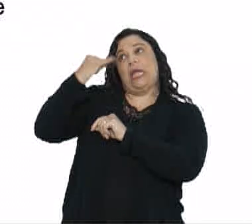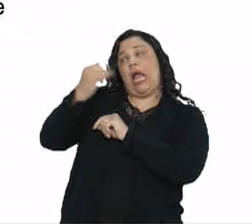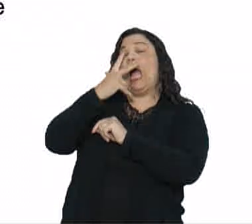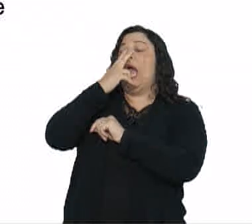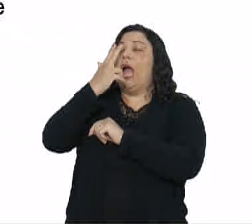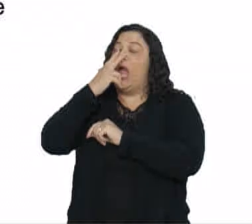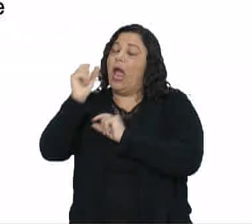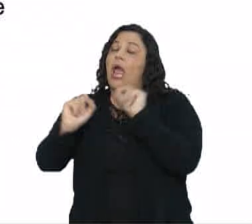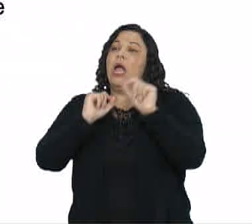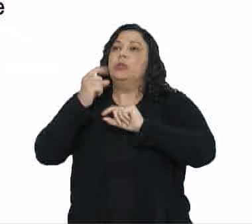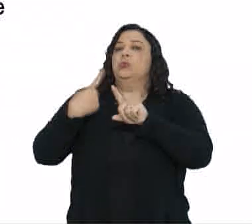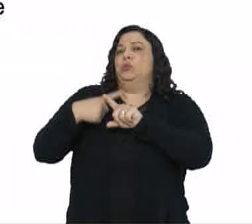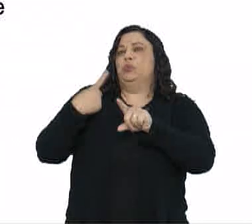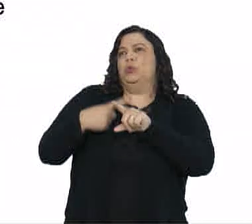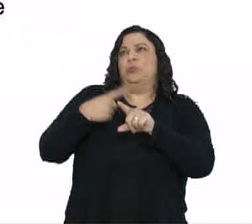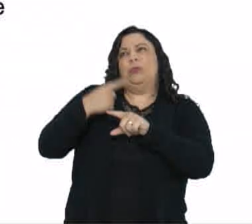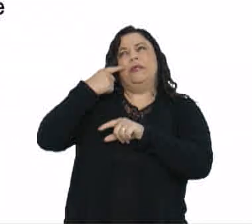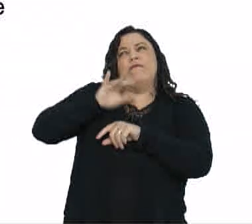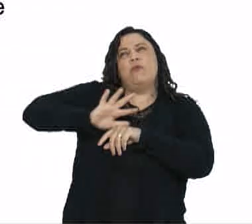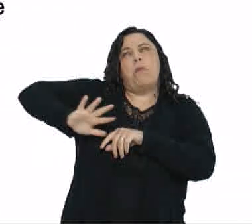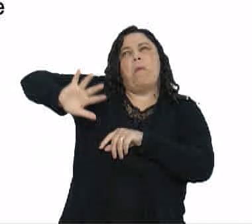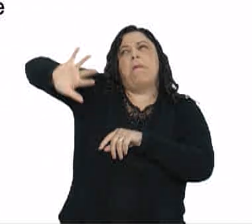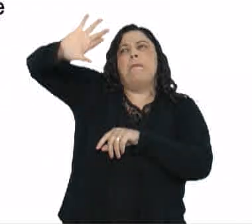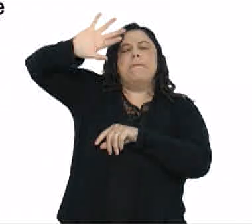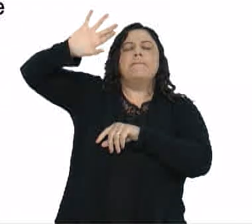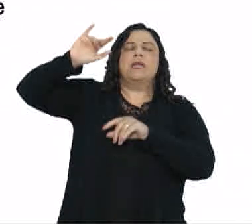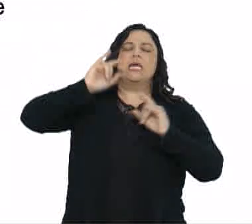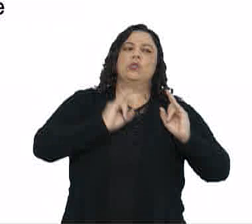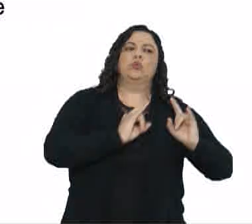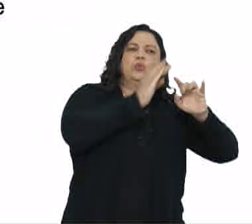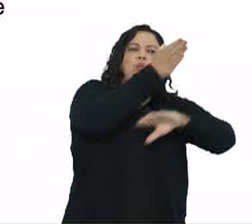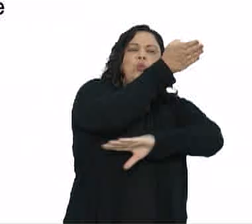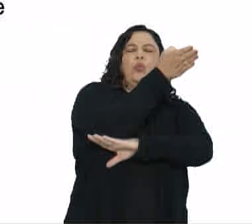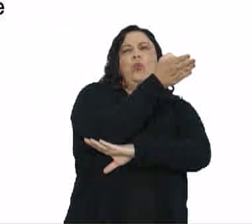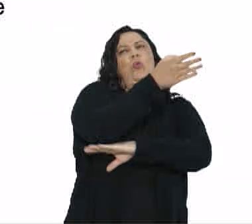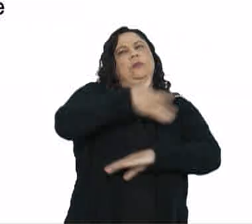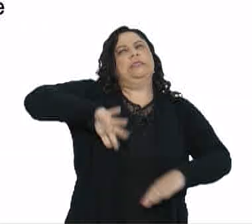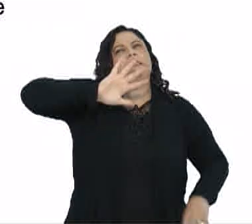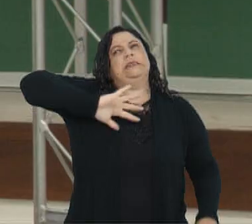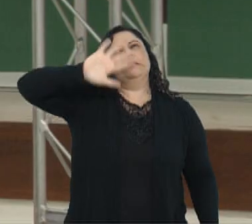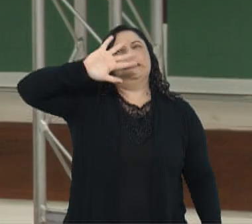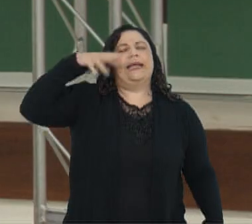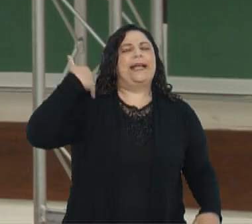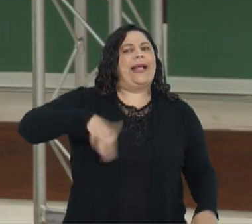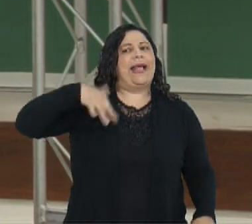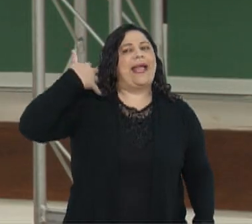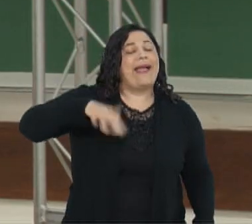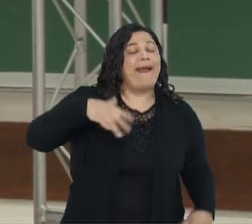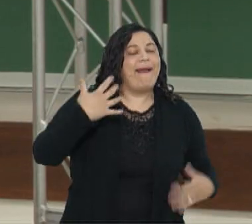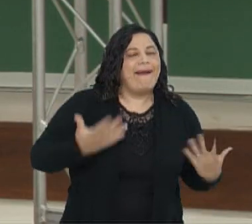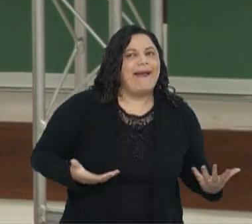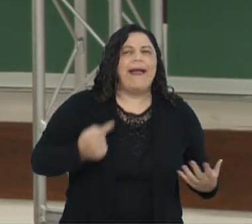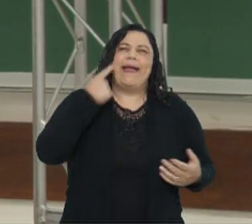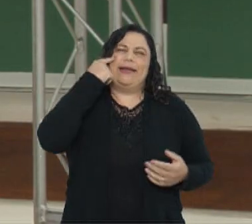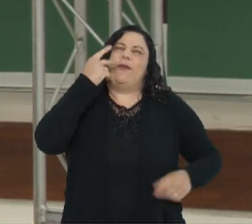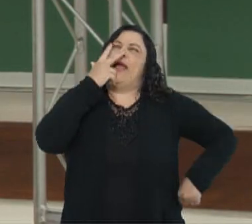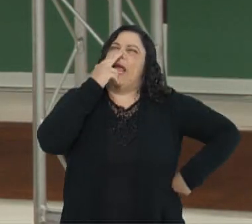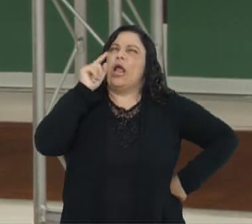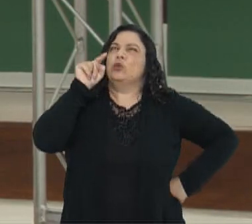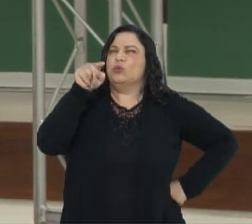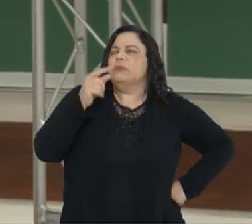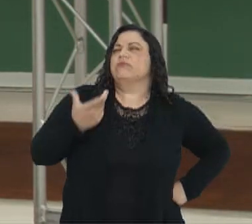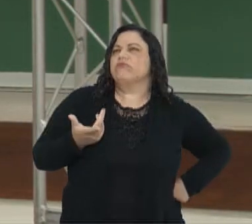camping desde que viu o preço dos hotéis. Então lá, Luiz Fernando Veríssimos. Então temos ali, né,